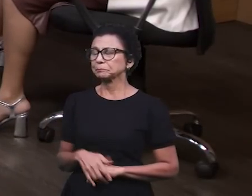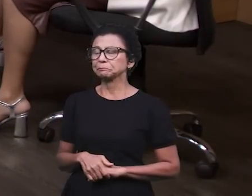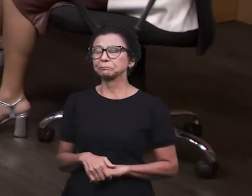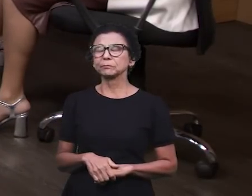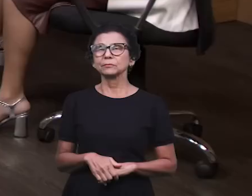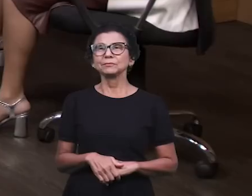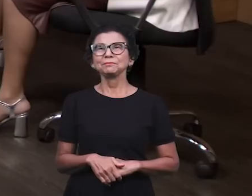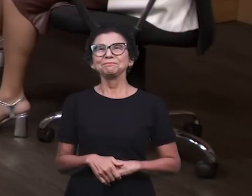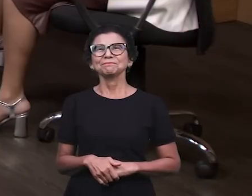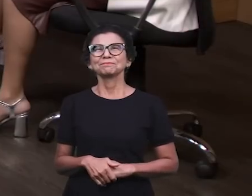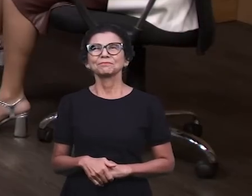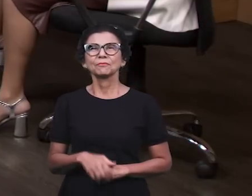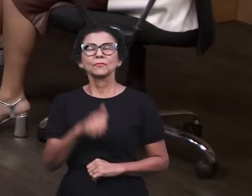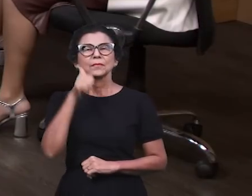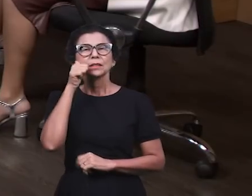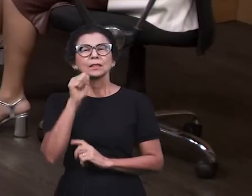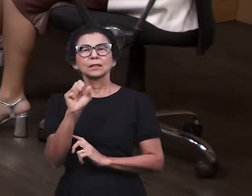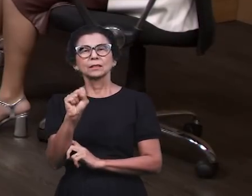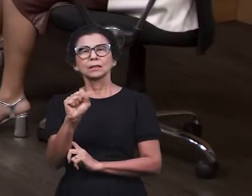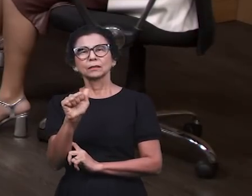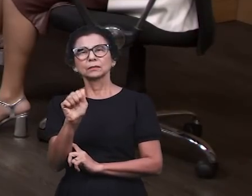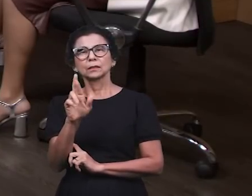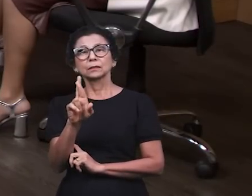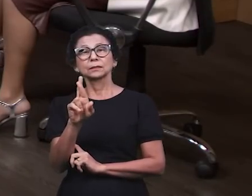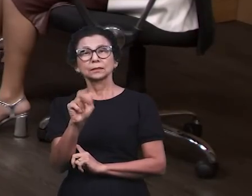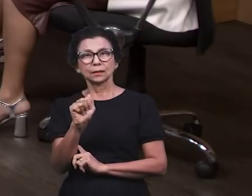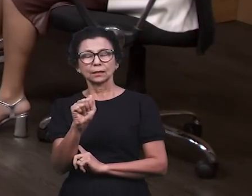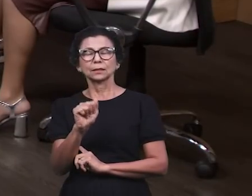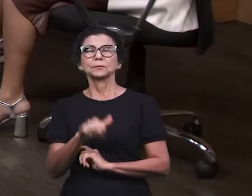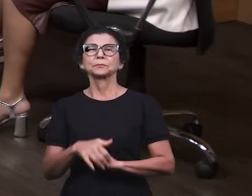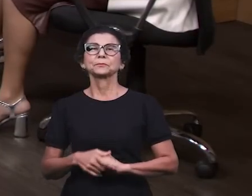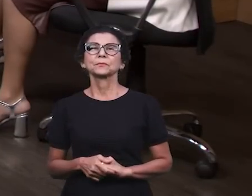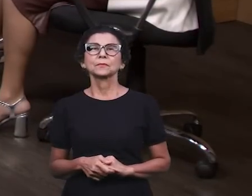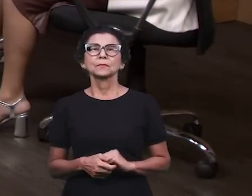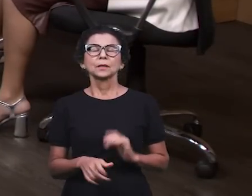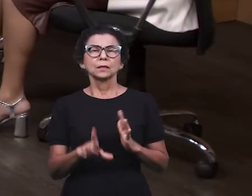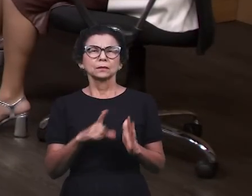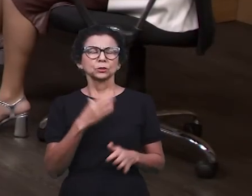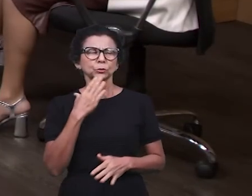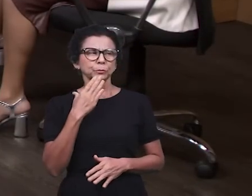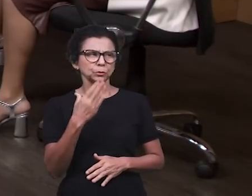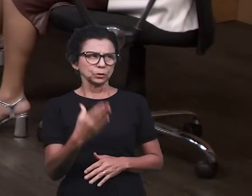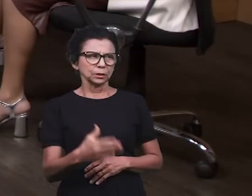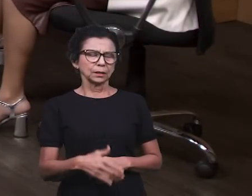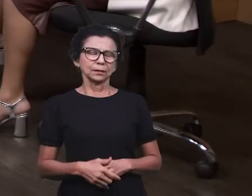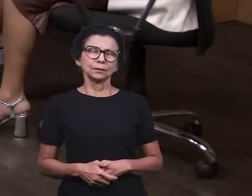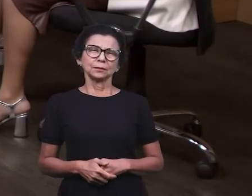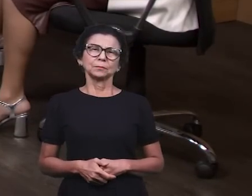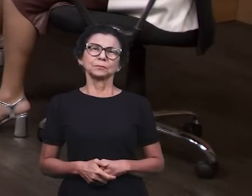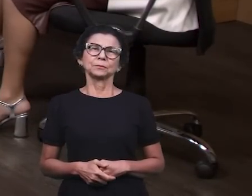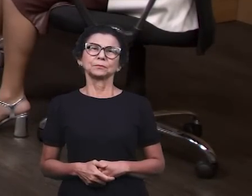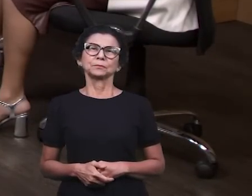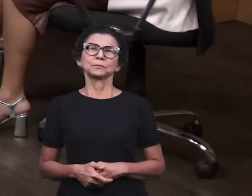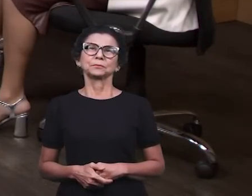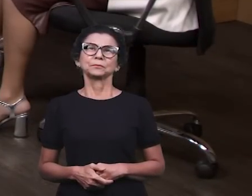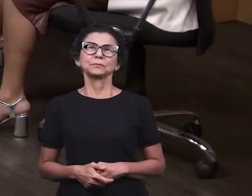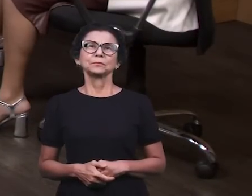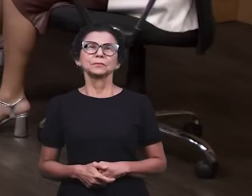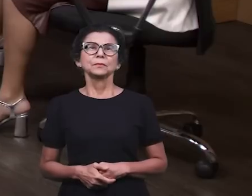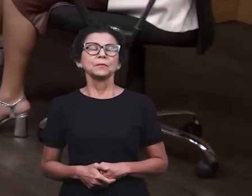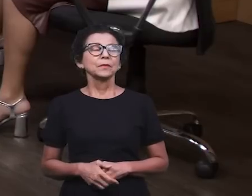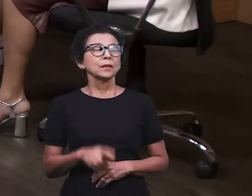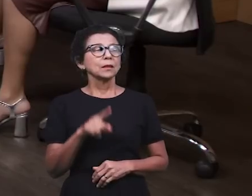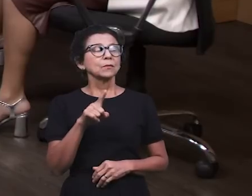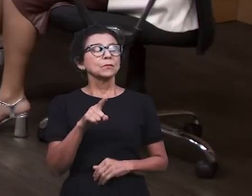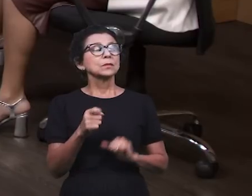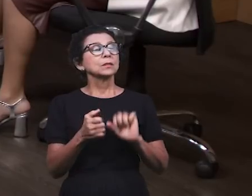Sim, vamos começar com a Sara. Antes de pedir a Sara para falar sobre a pergunta dela, eu queria perguntar a Sara qual que é o louvor que